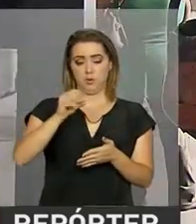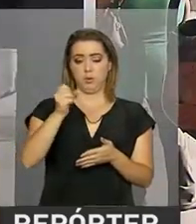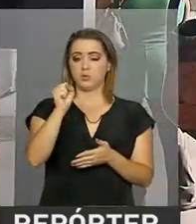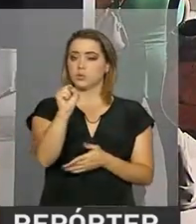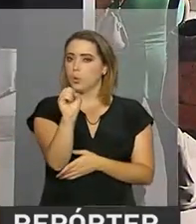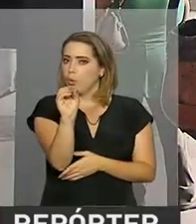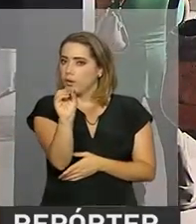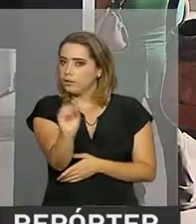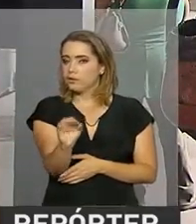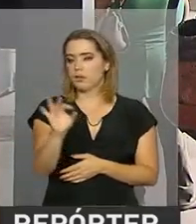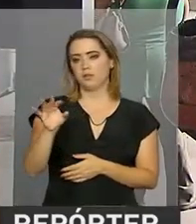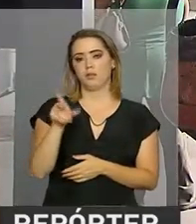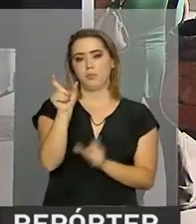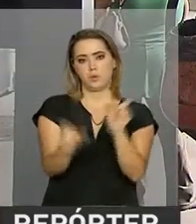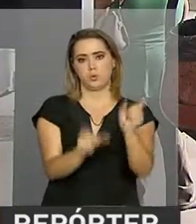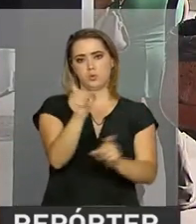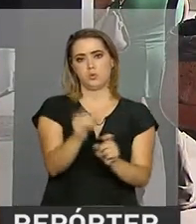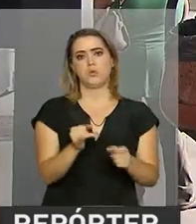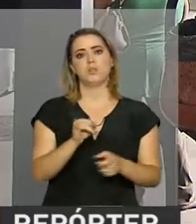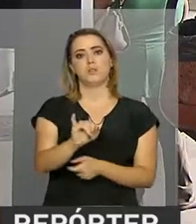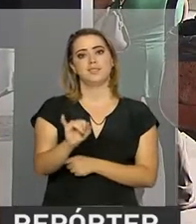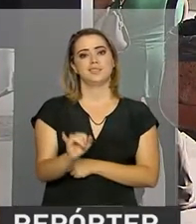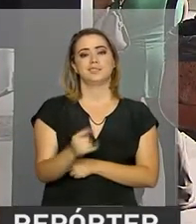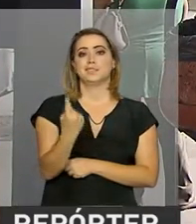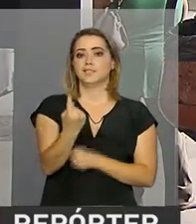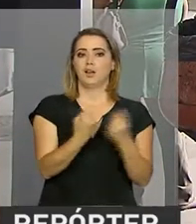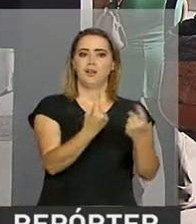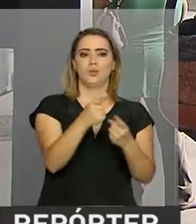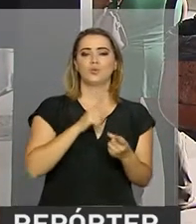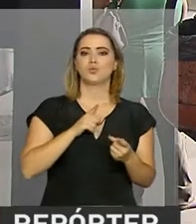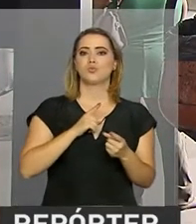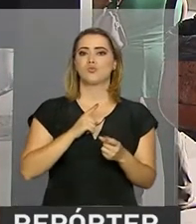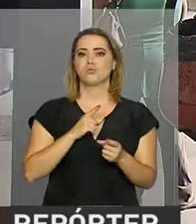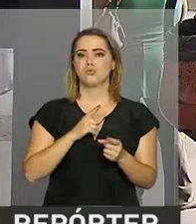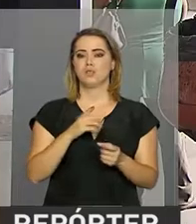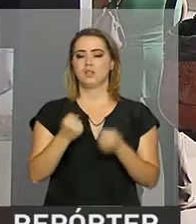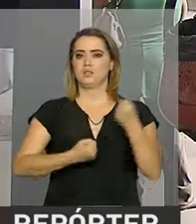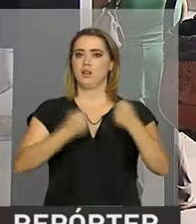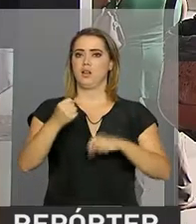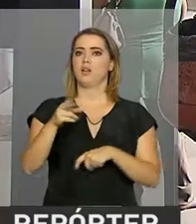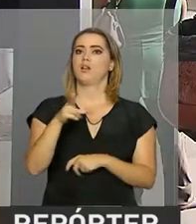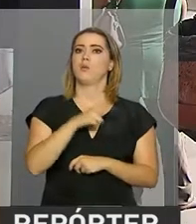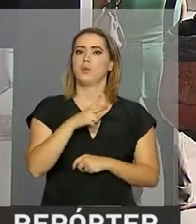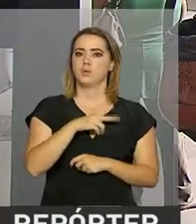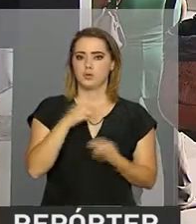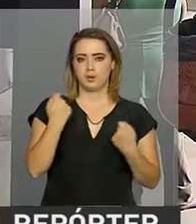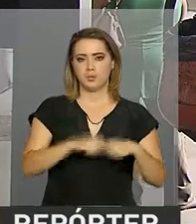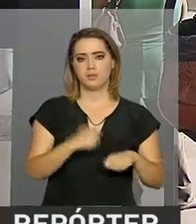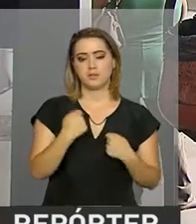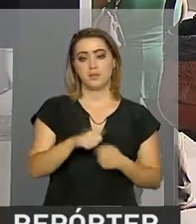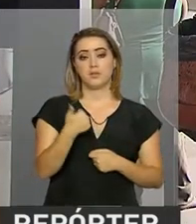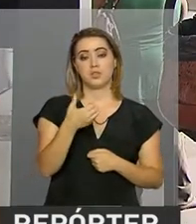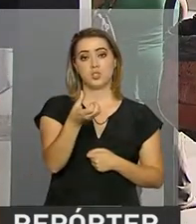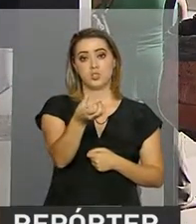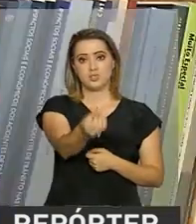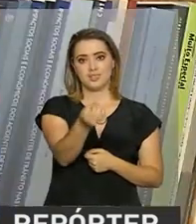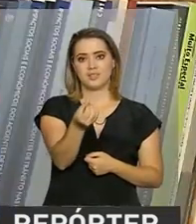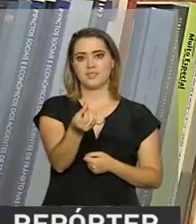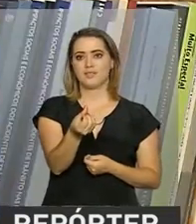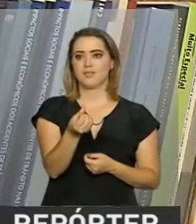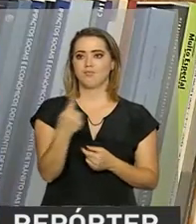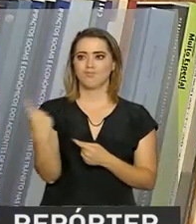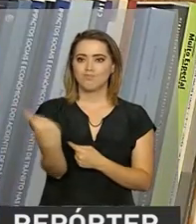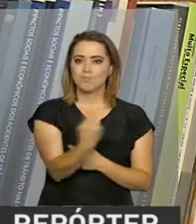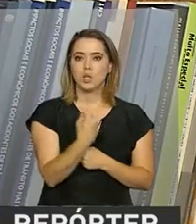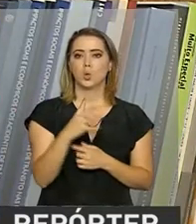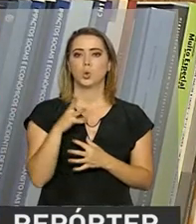esses passageiros fossem usar o carro convencional, seriam necessários 16 carros para acomodar todo mundo. O